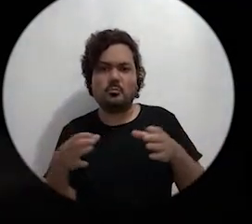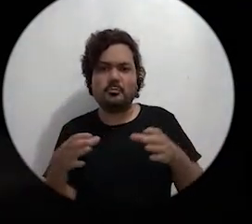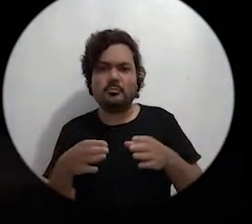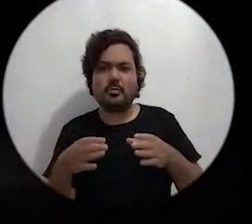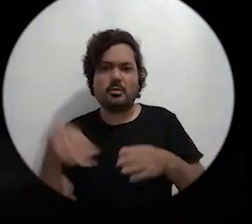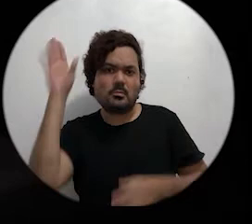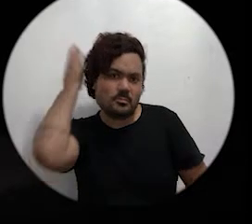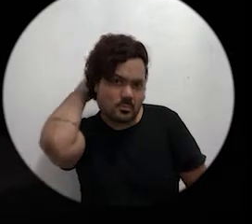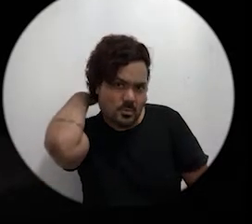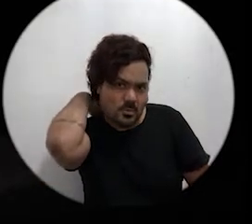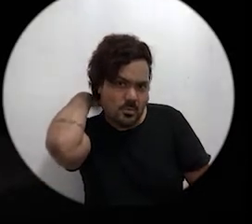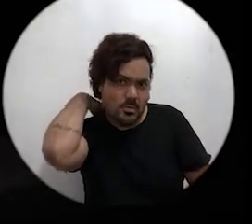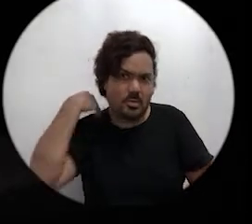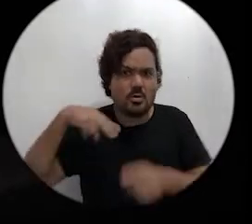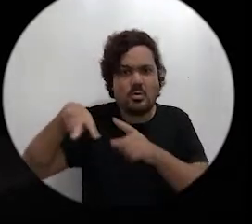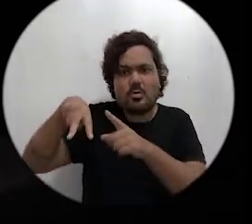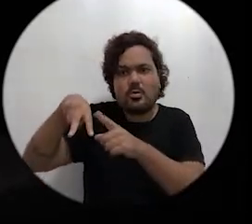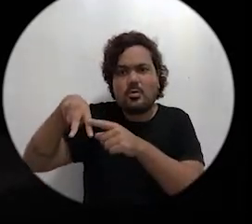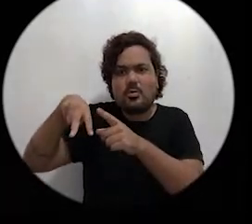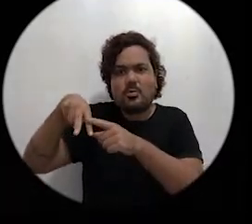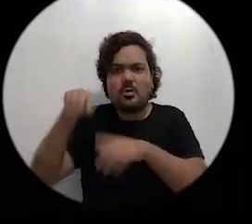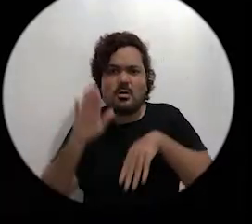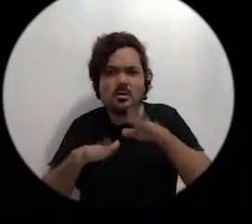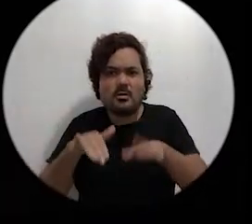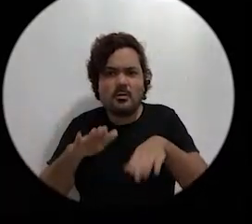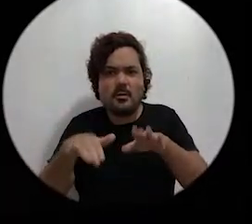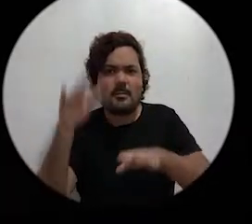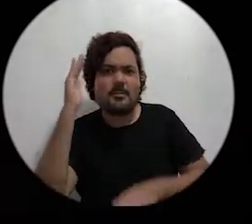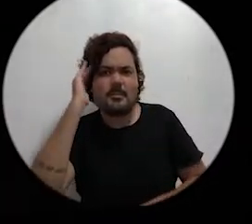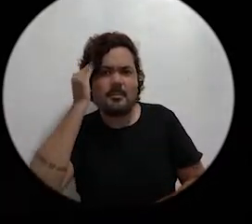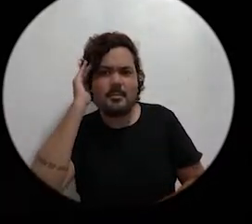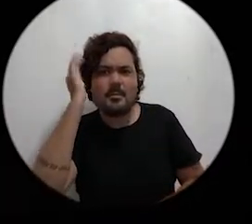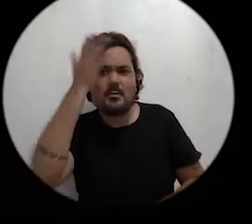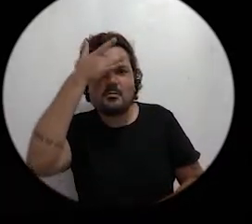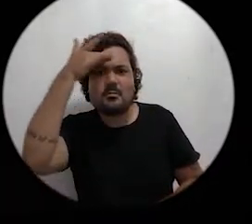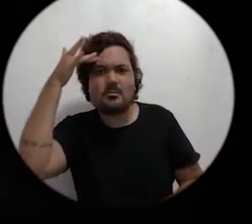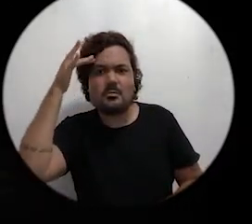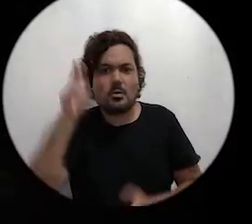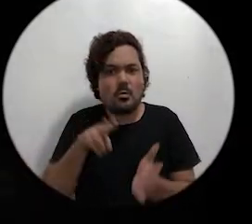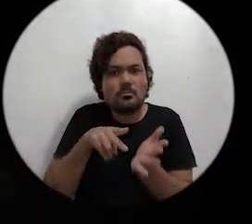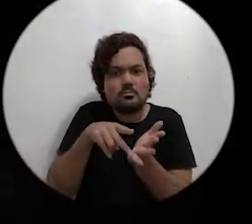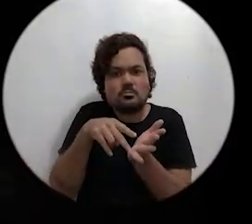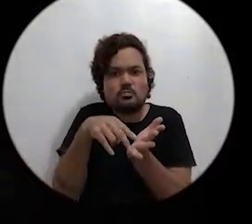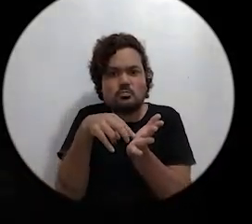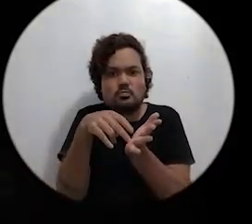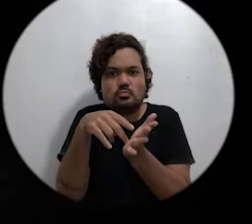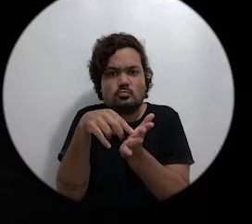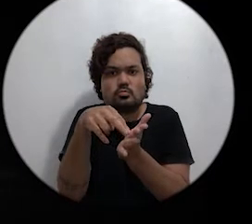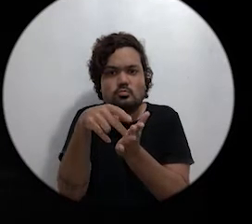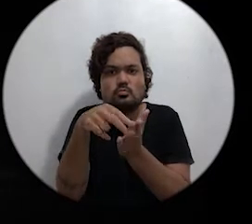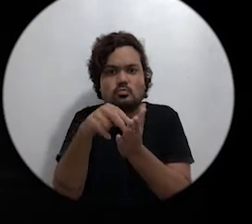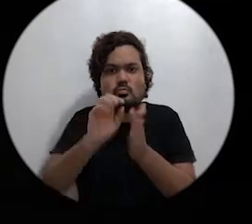cintura, coluna, joelho, os pés. Pensa numa pessoa andando.